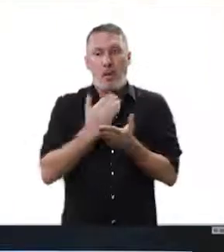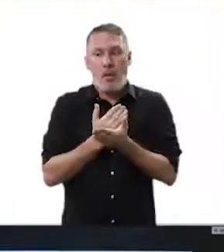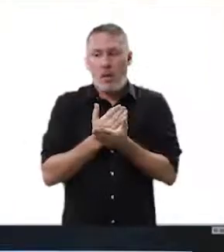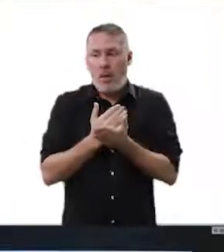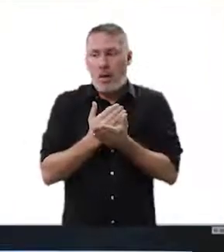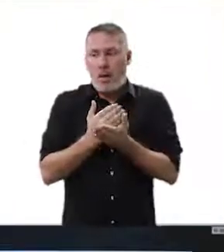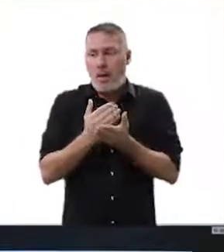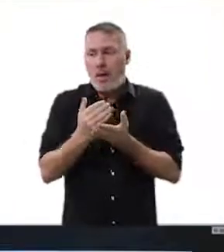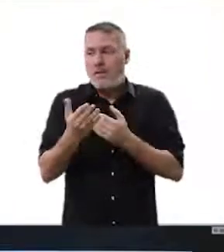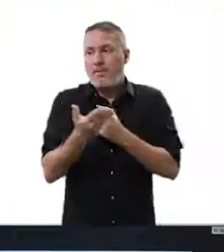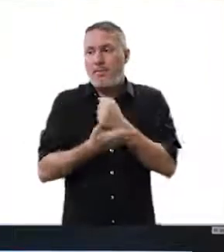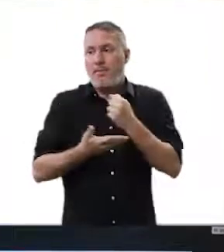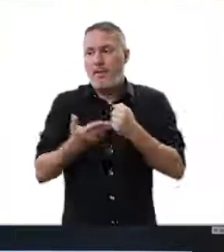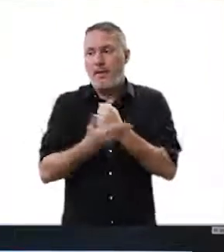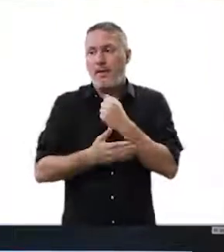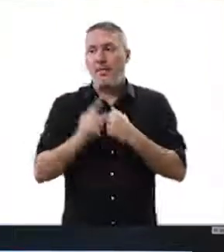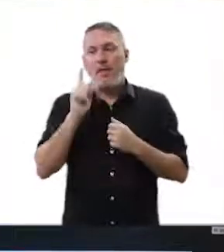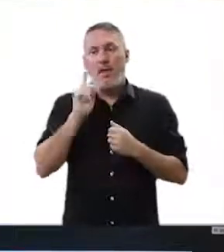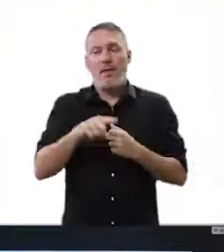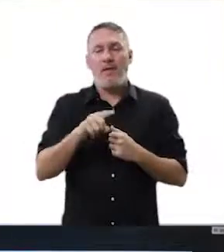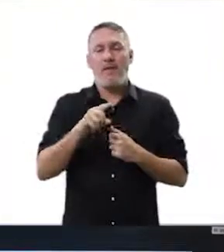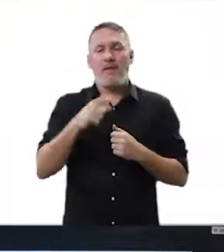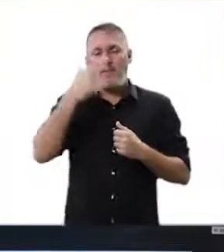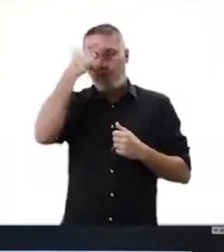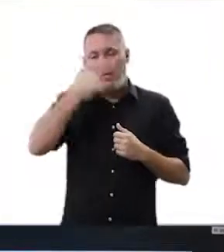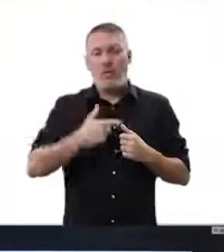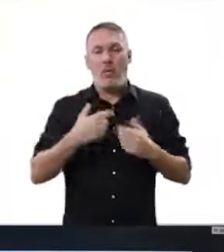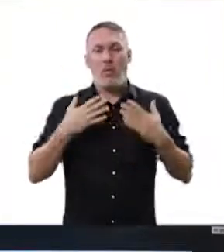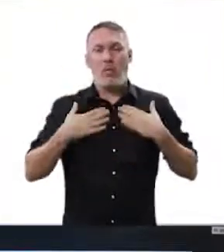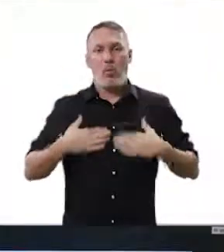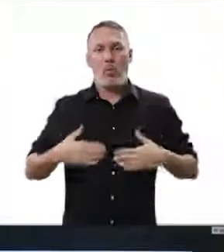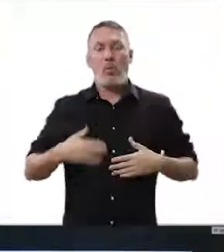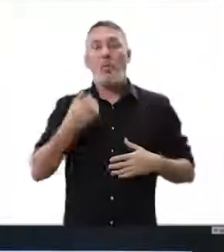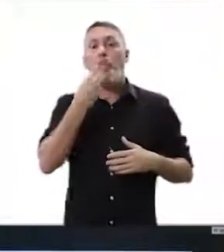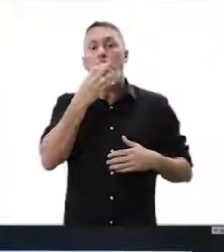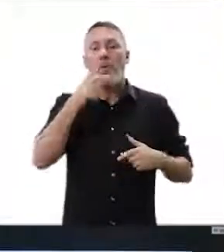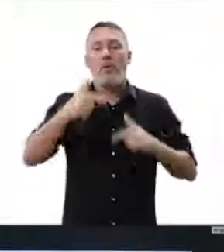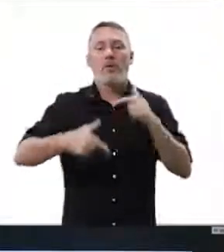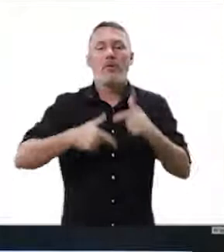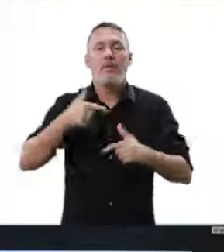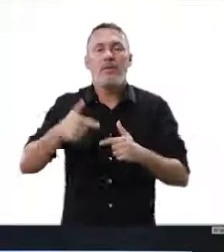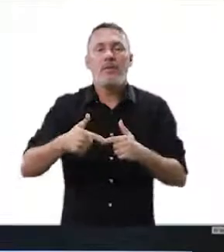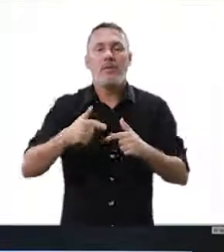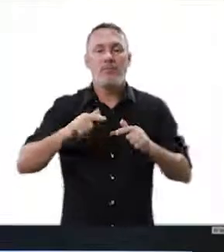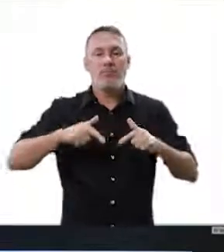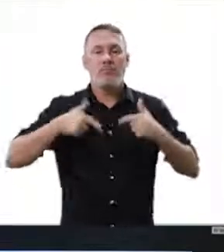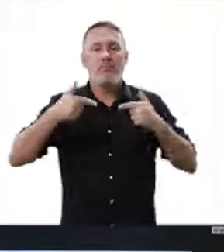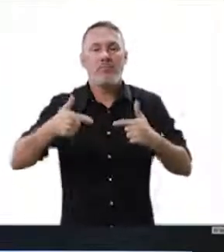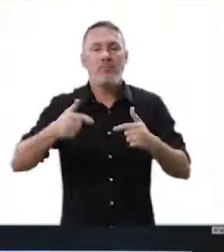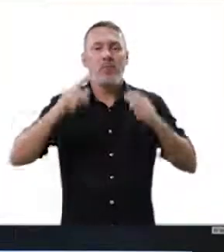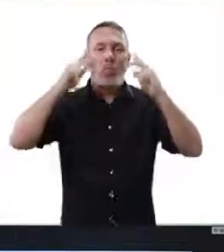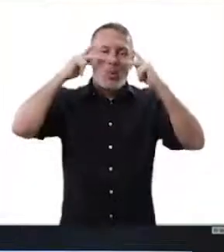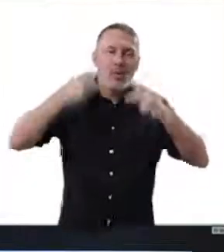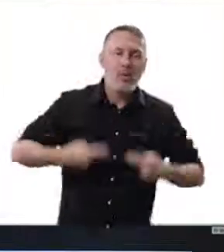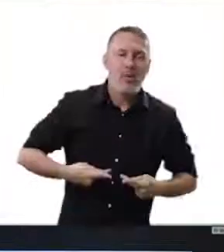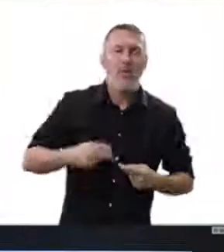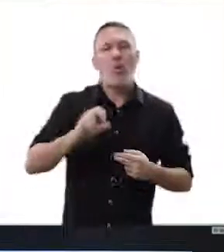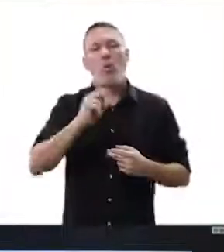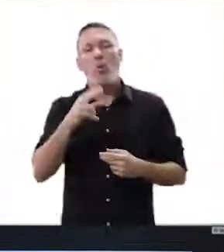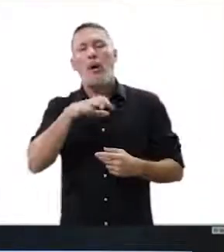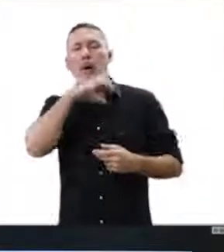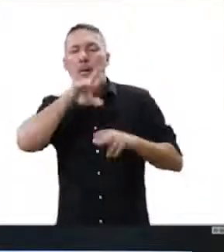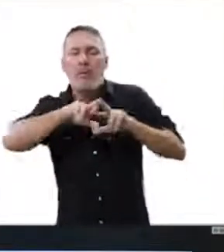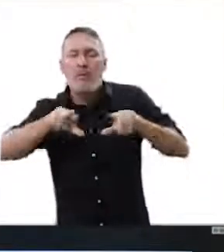necessárias para um bom funcionamento de um ser vivo. E além disso, eles também chegaram à conclusão que